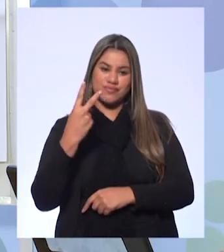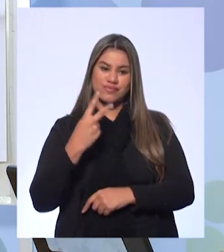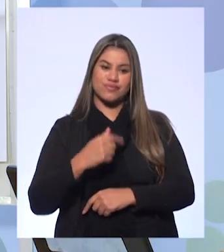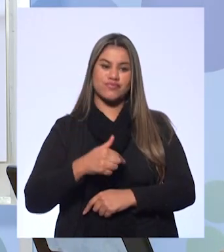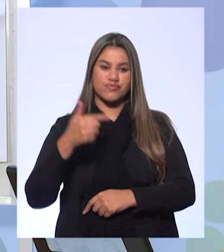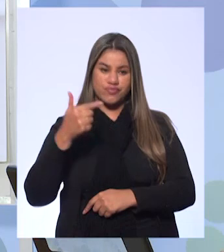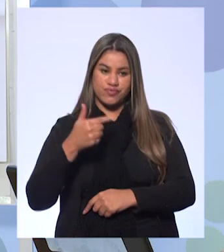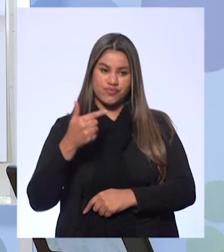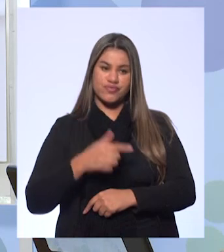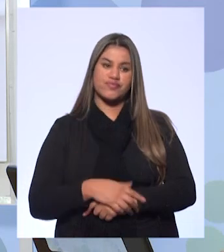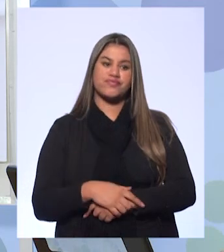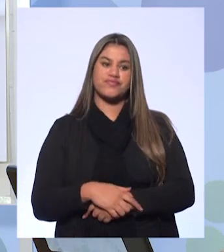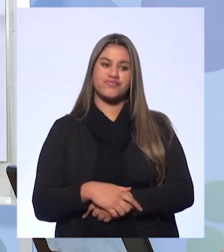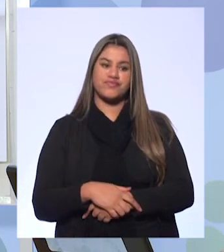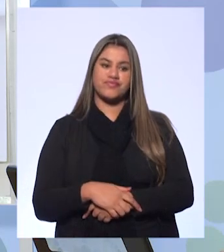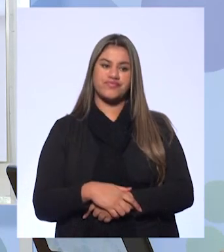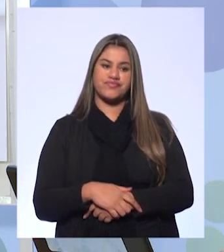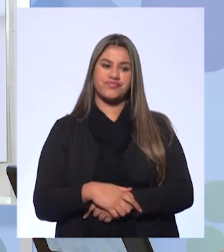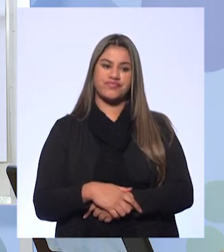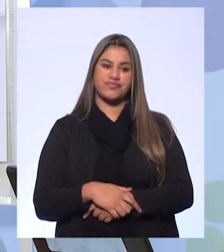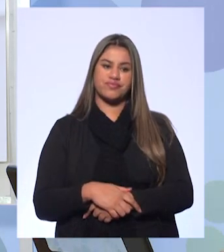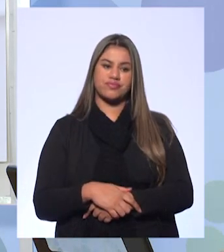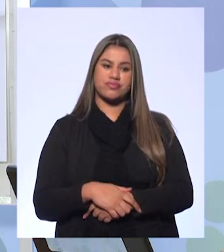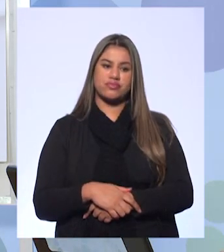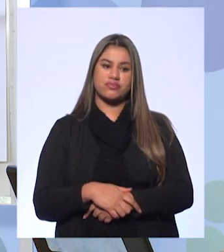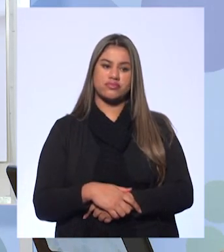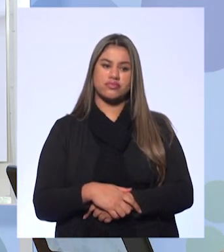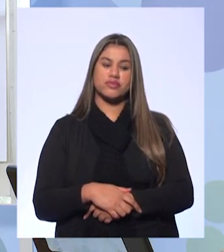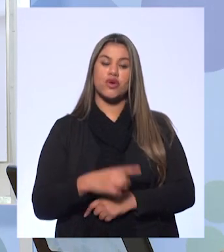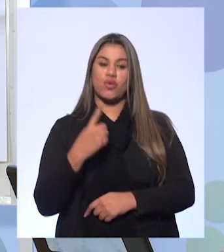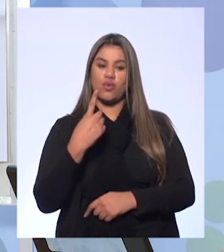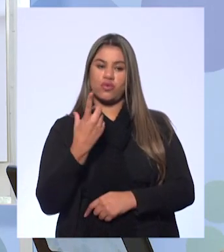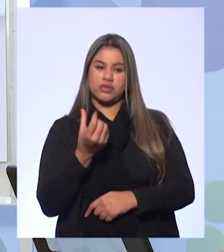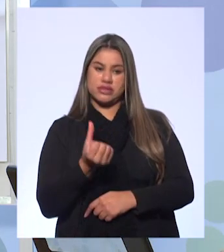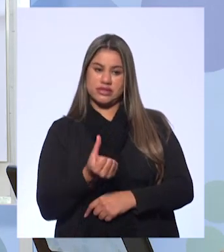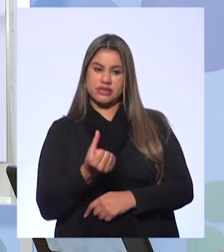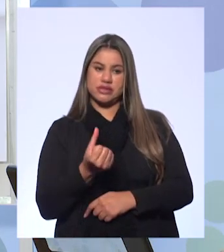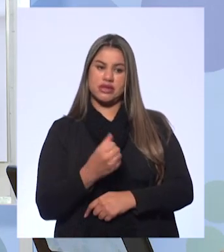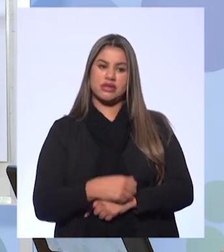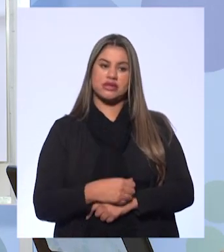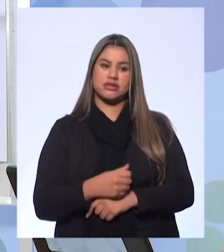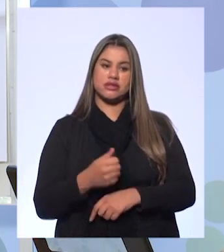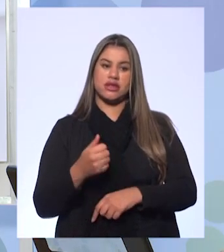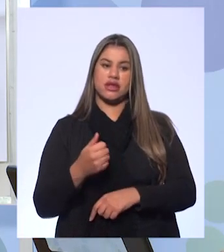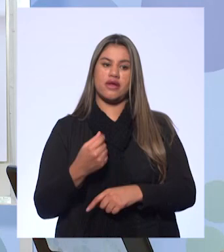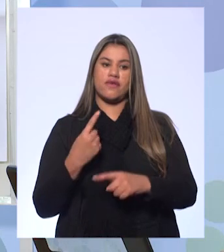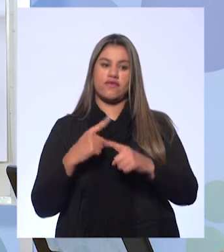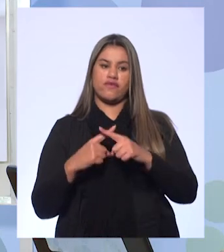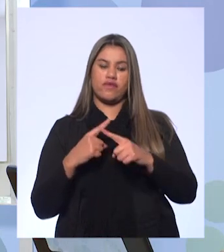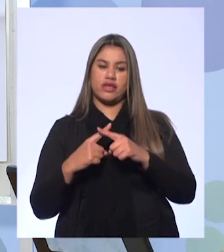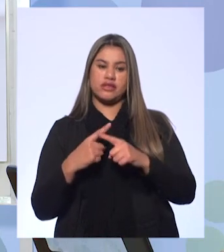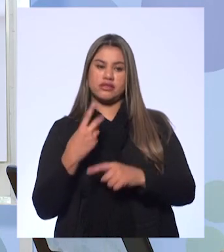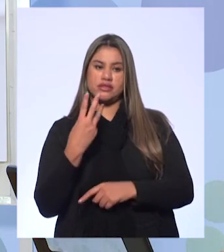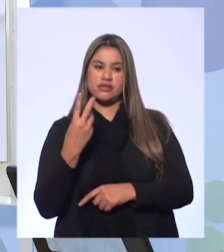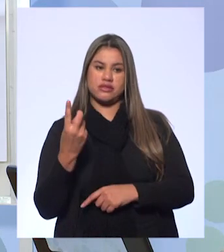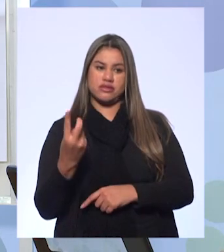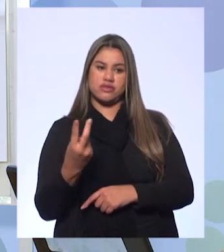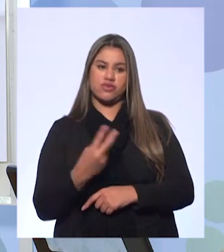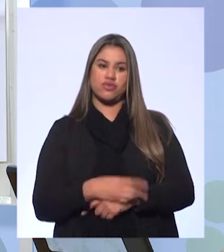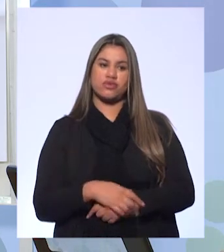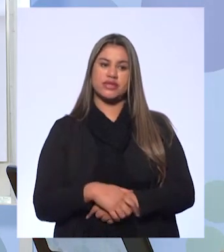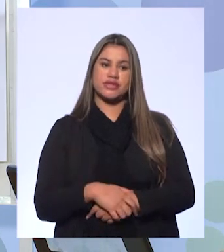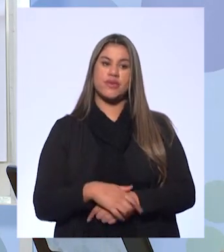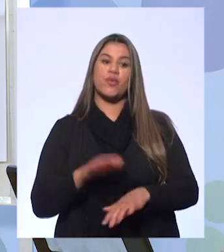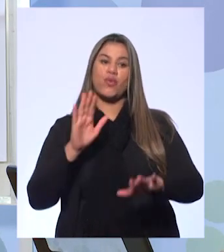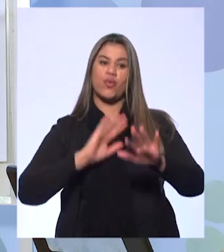tenho 2 oxigênio, eu sei que um oxigênio é 16, na hora que eu faço a multiplicação, eu vou ter 32. Então, cuidado